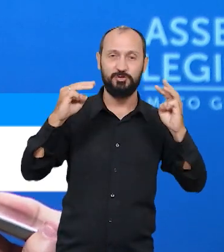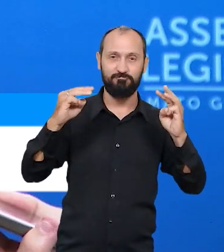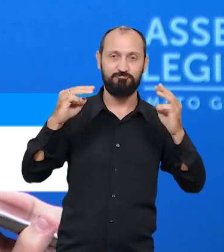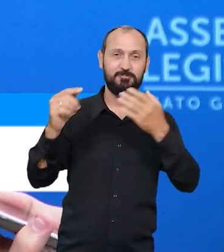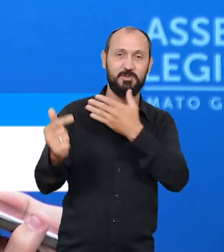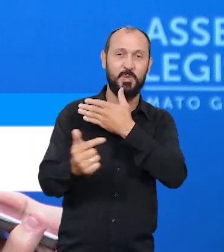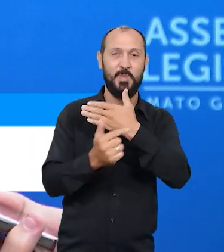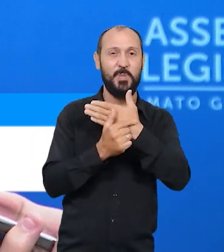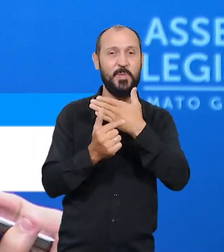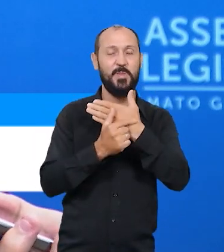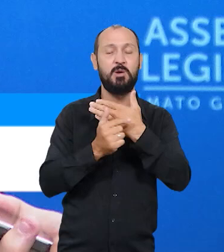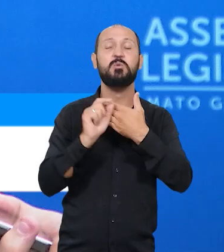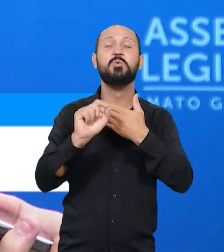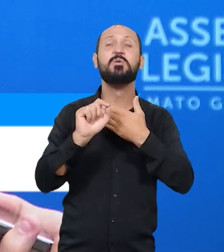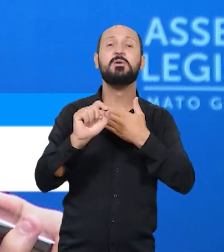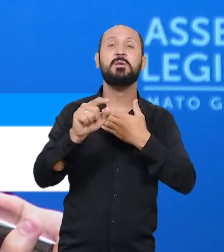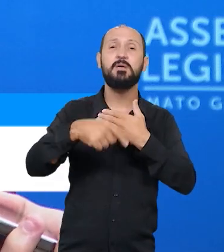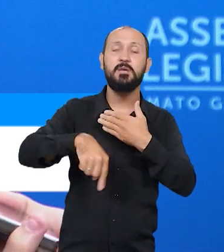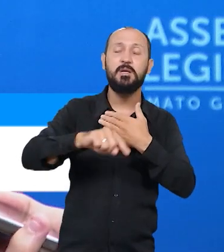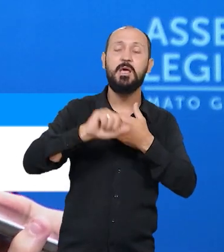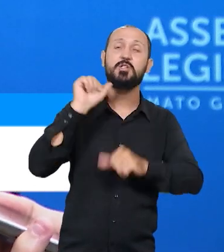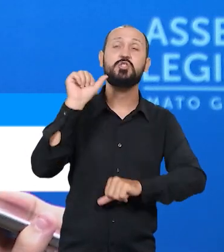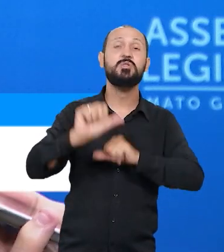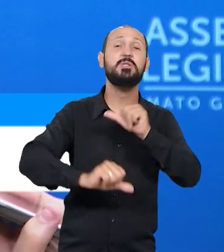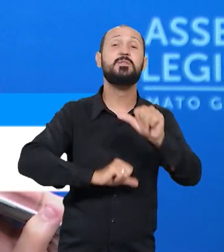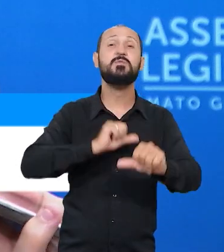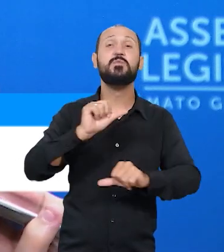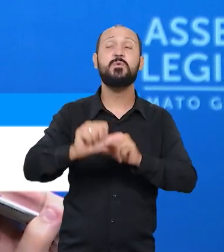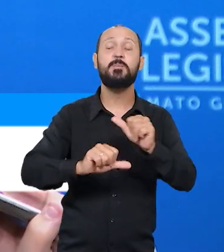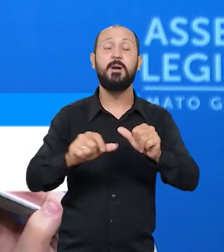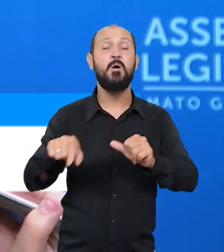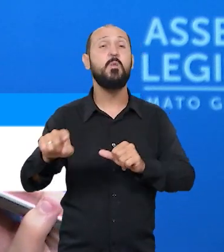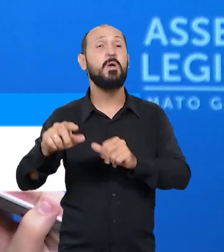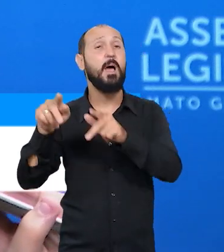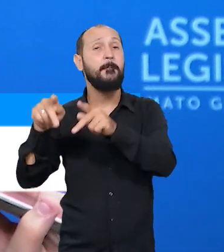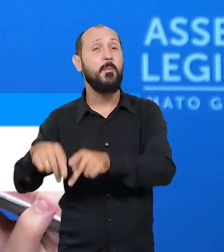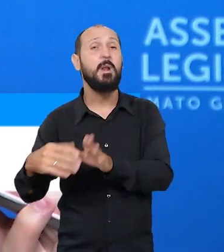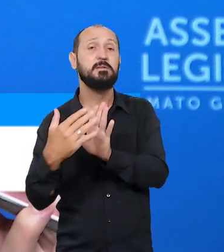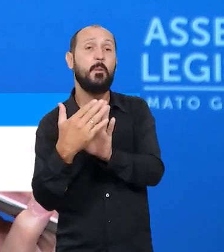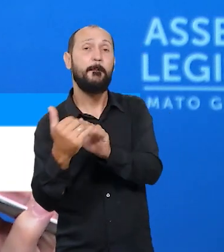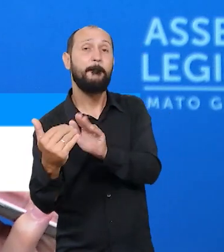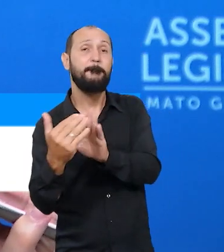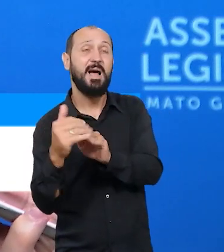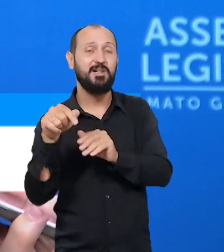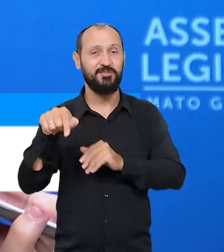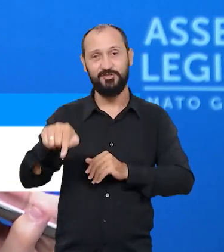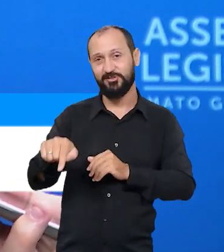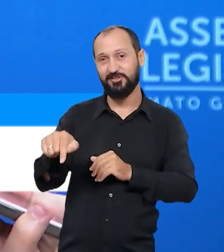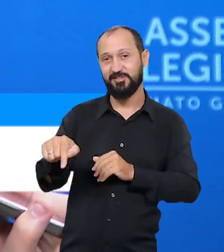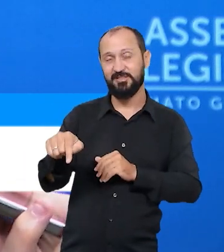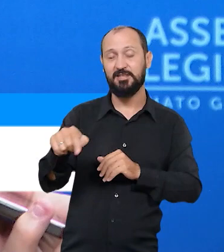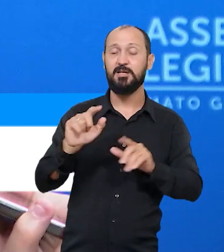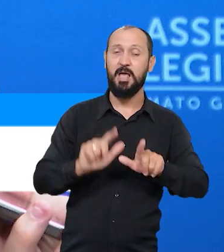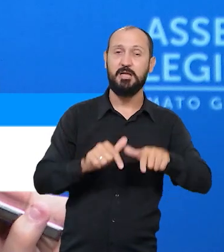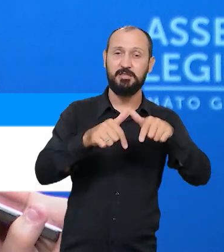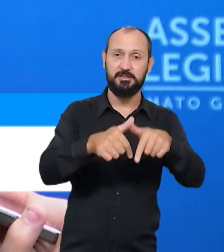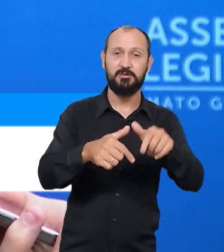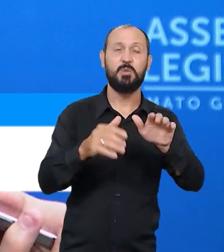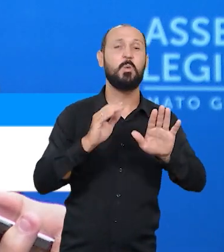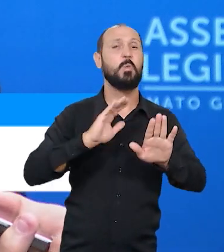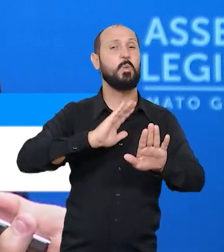a sua missão de transformar em materializar o Anseio da população